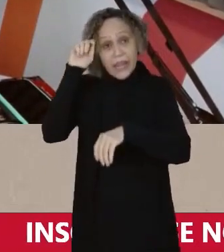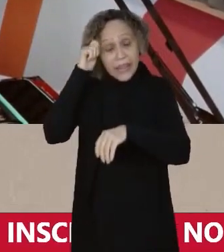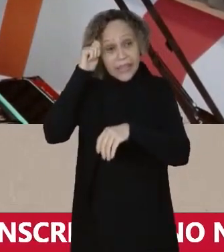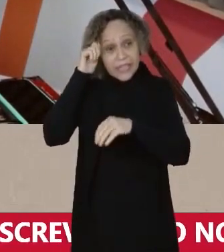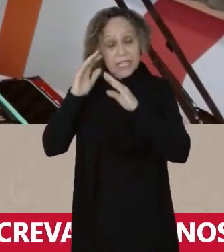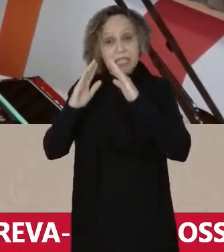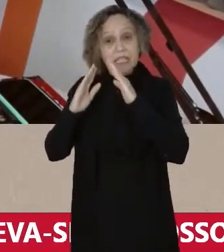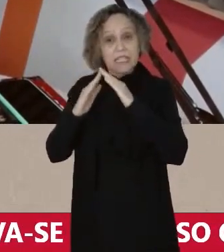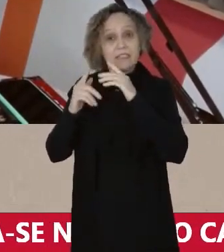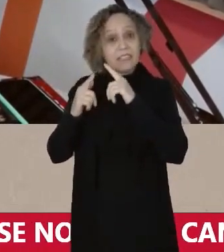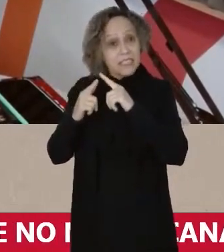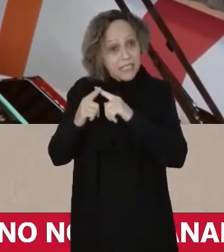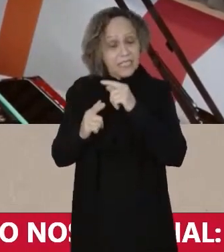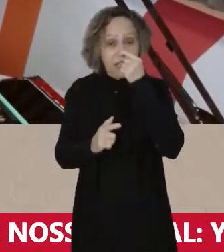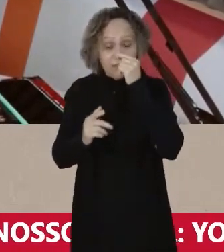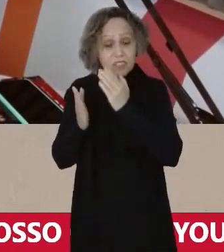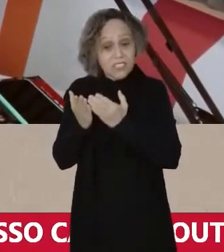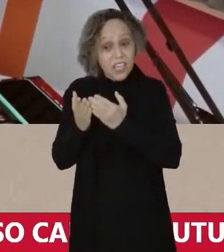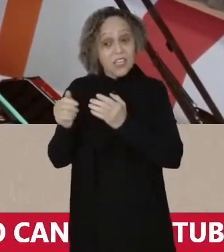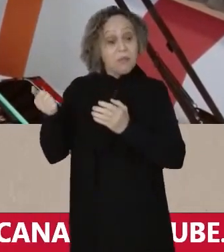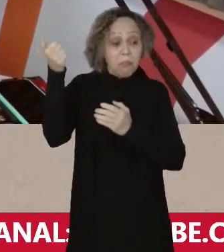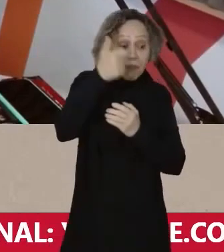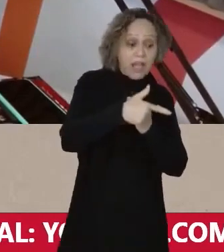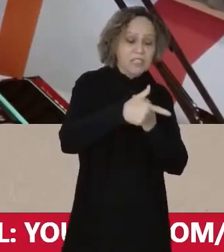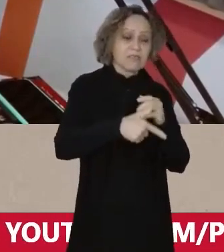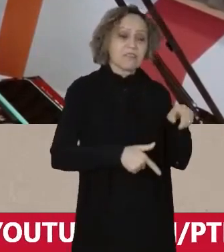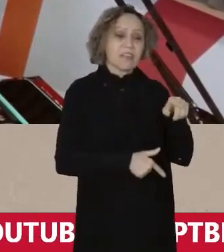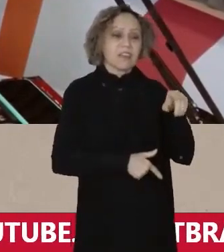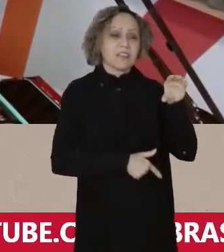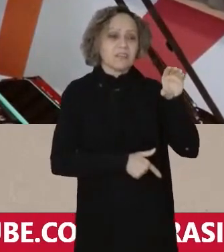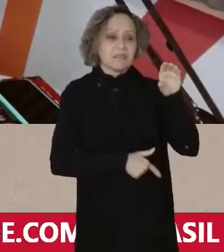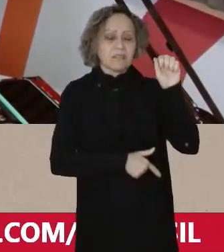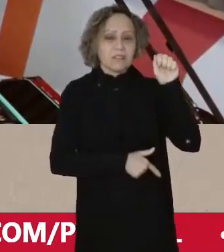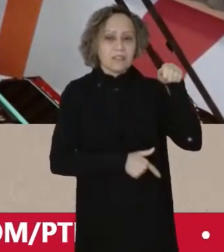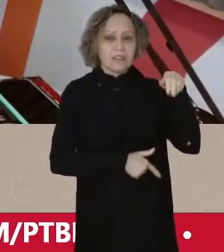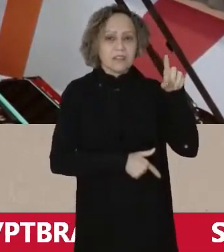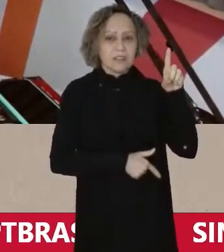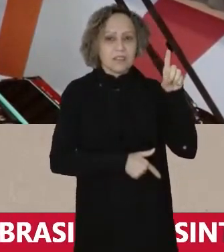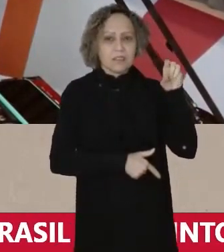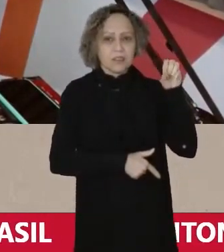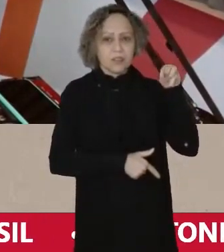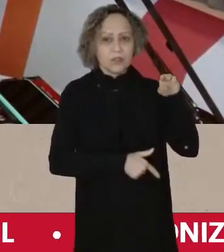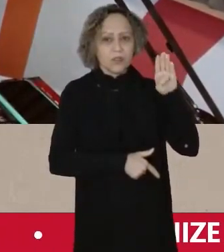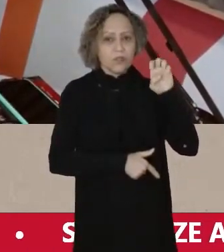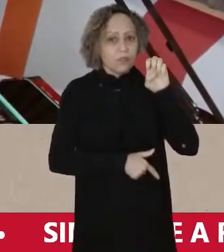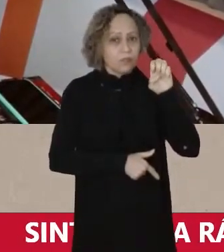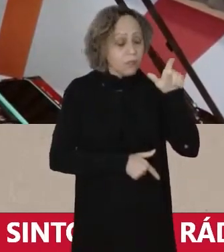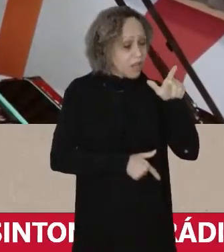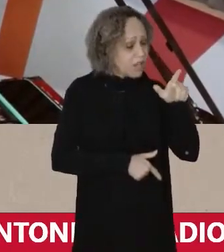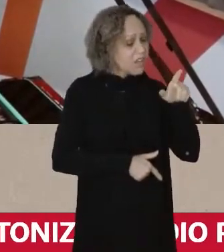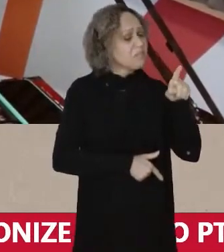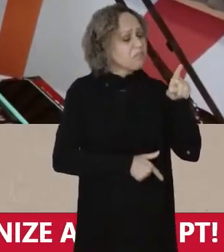no Brasil. Aliás, a gente tem visto até um embranquecimento do candomblé e da Umbanda. Muitos pais e mães de santos